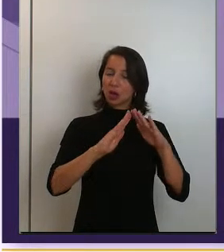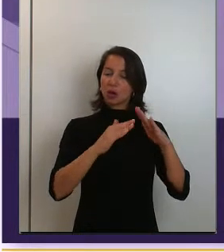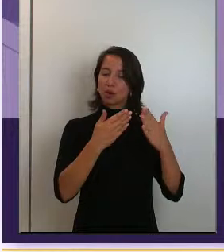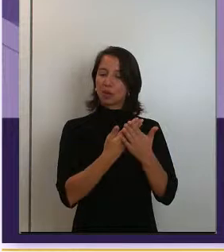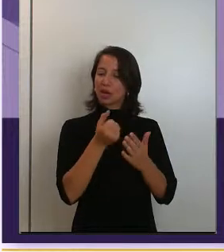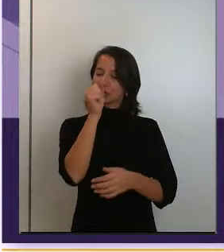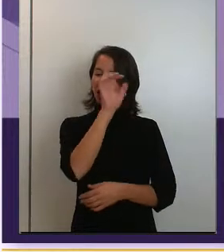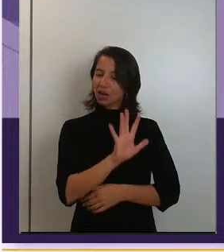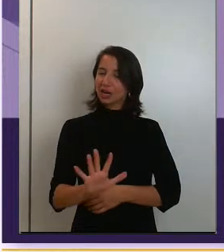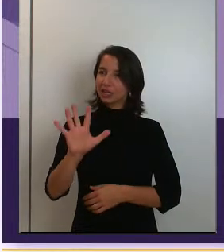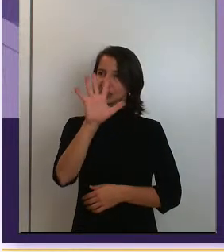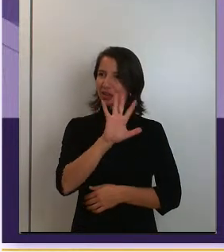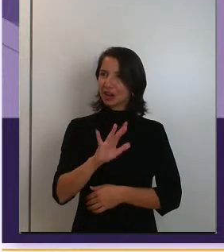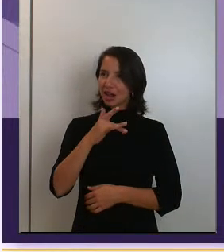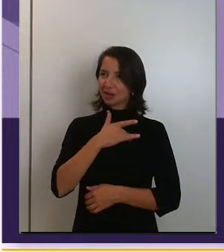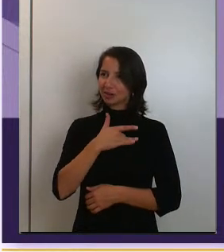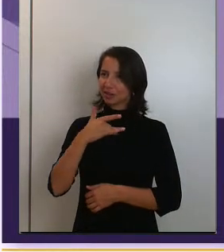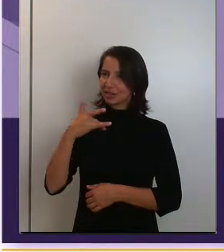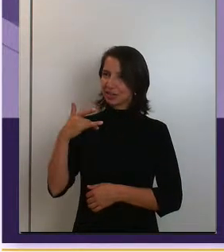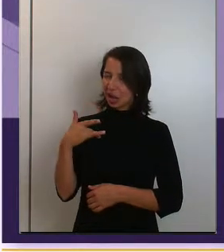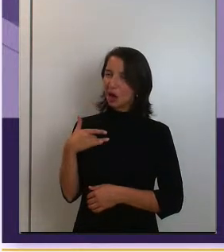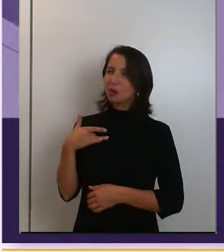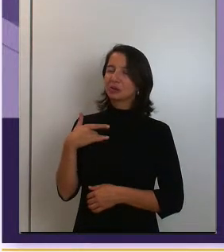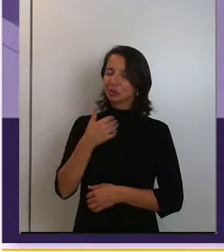da Fiocruz, com doutorado